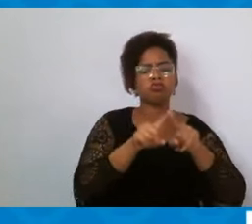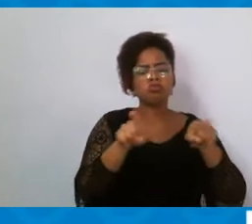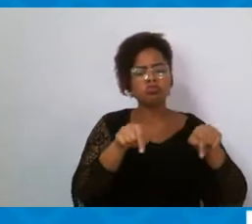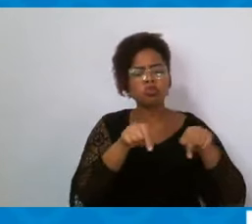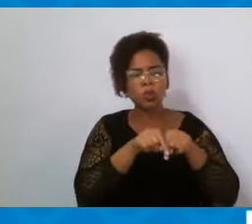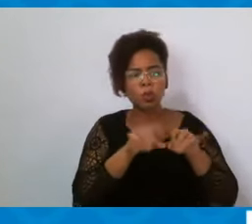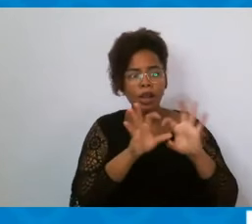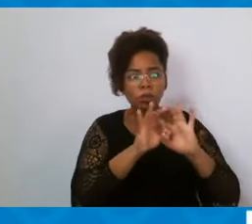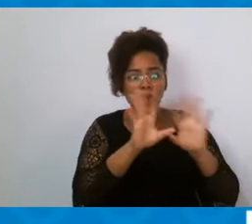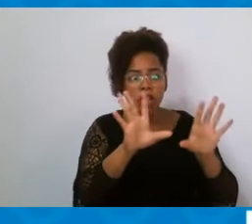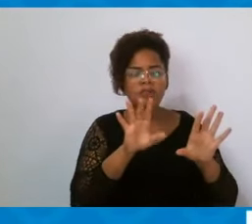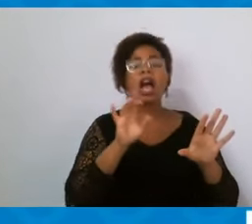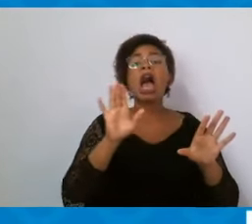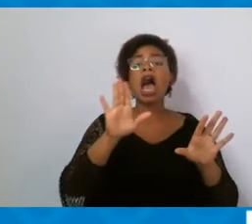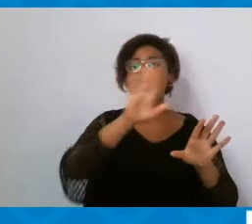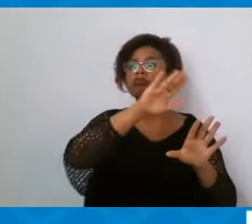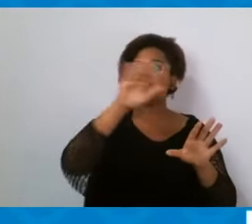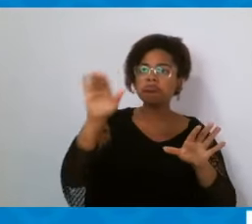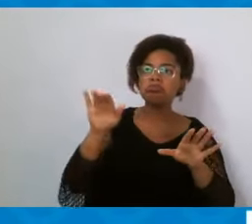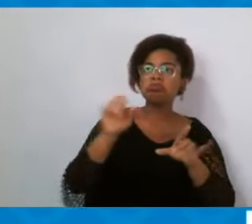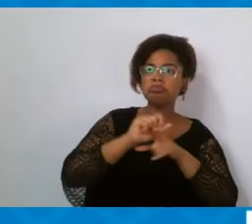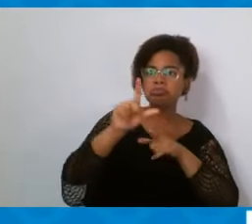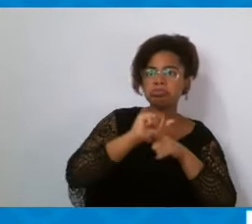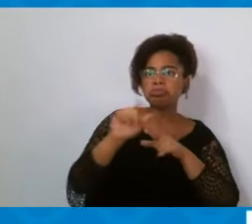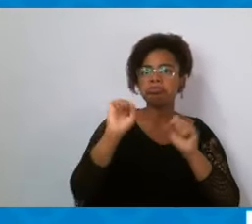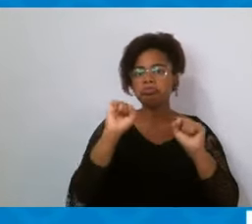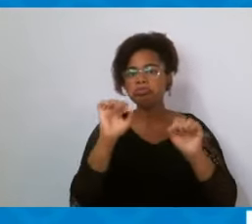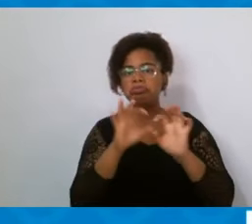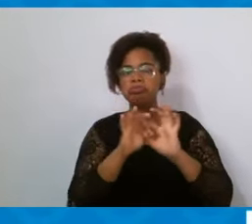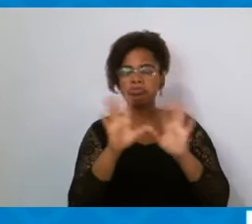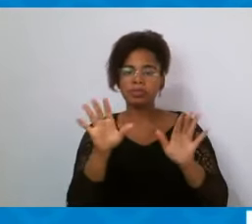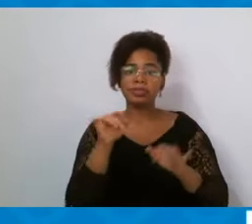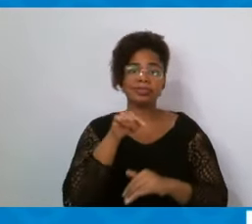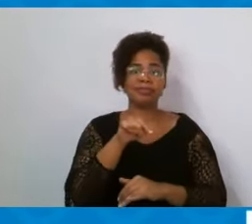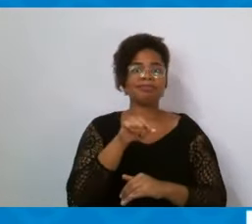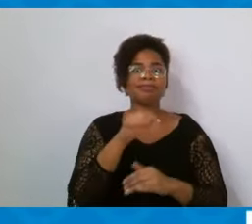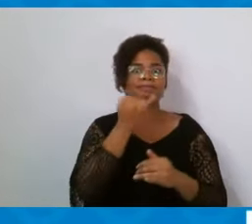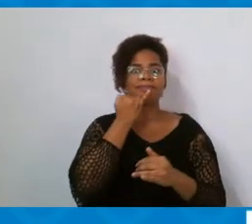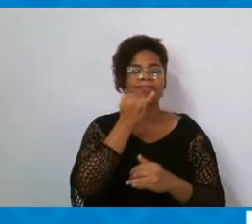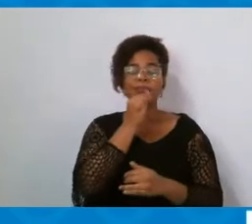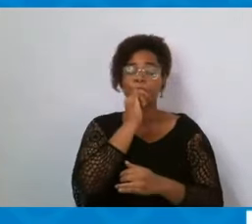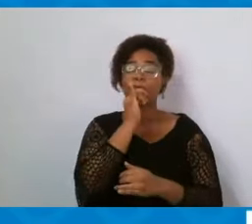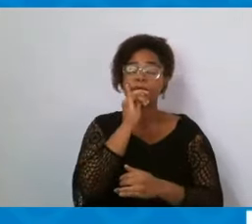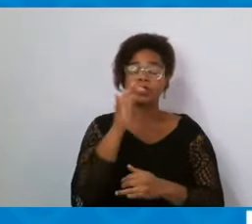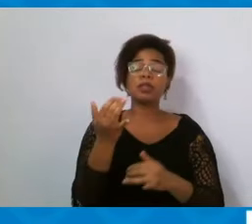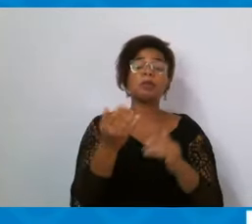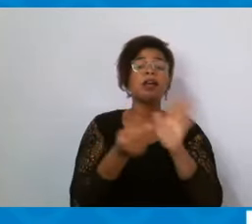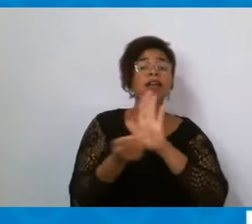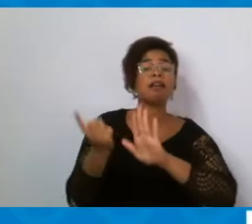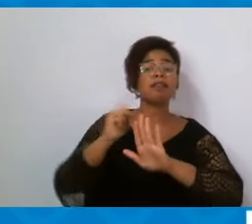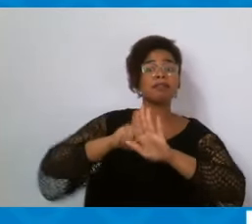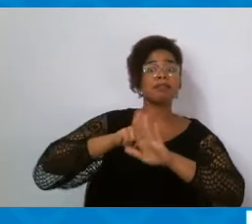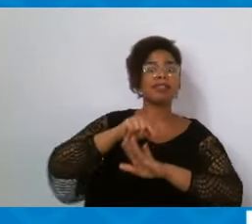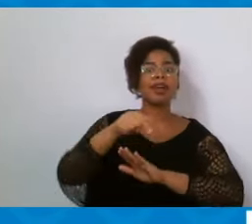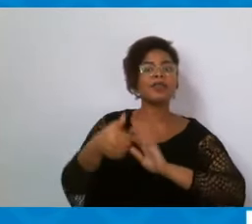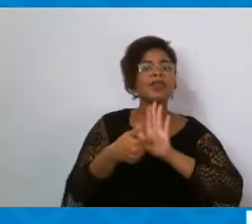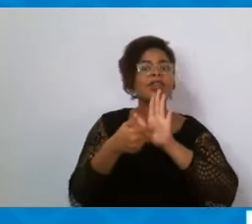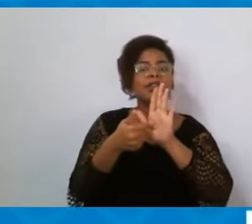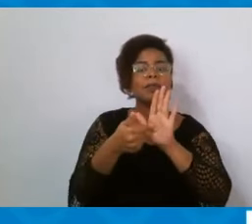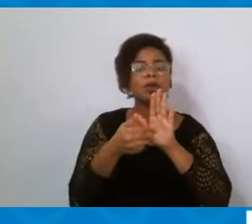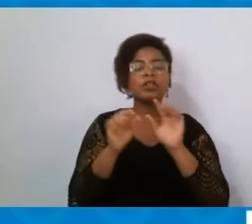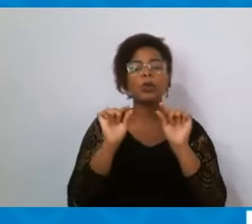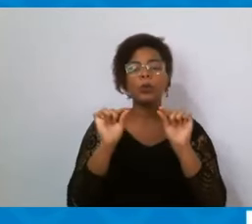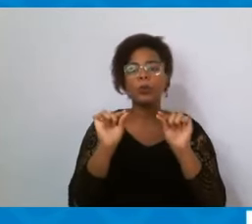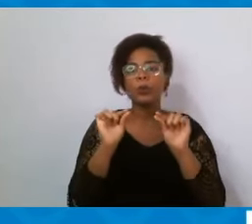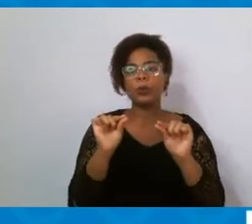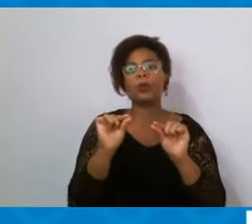Então, isso é uma metáfora, que as pessoas passearam pelo mundo das hospedagens em casas de parentes e trouxeram